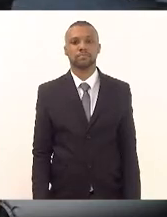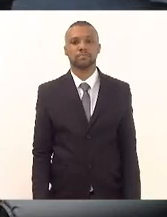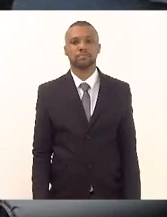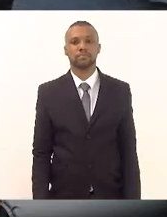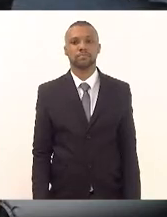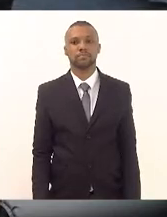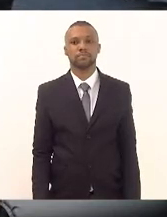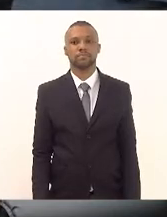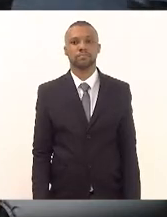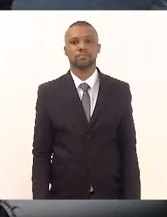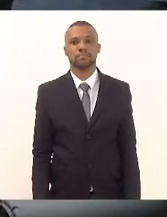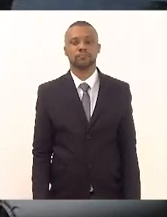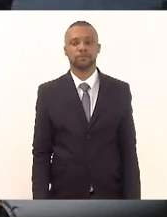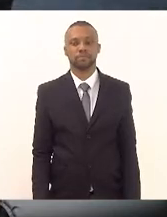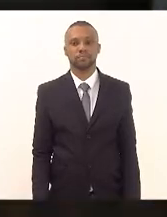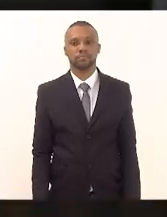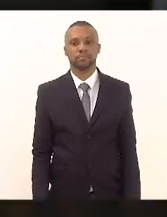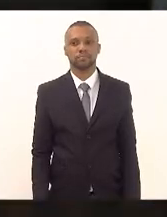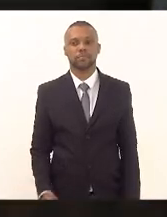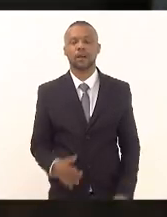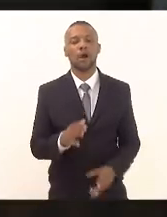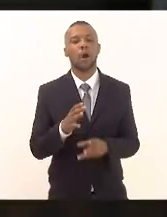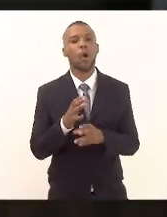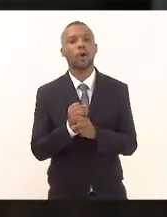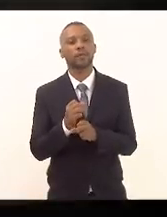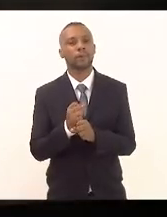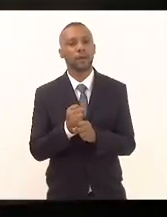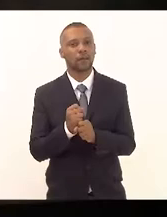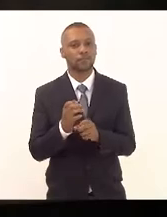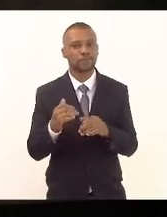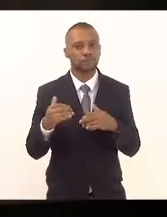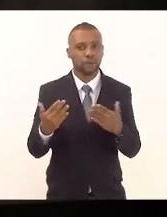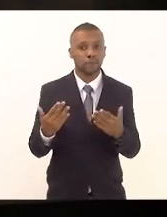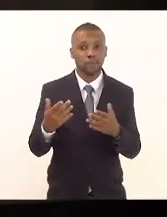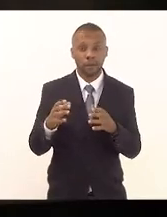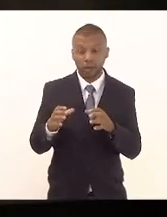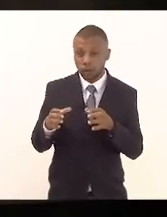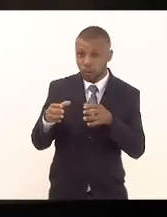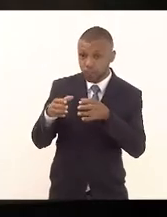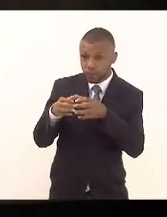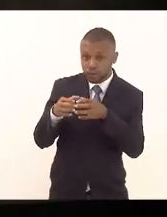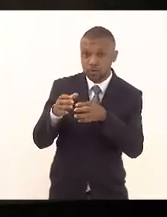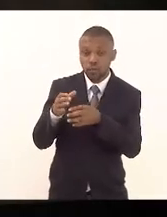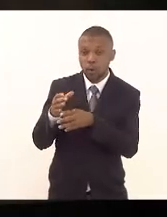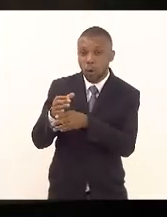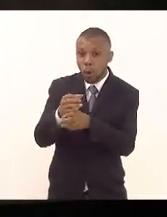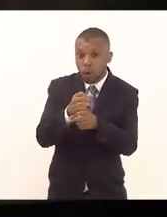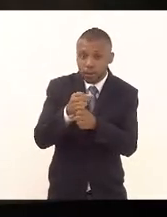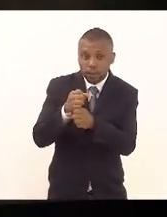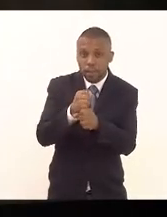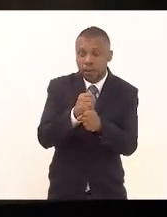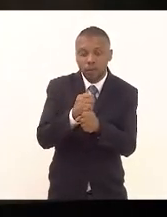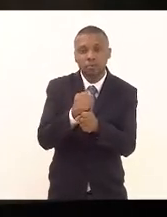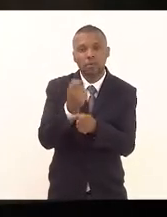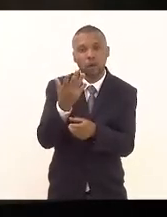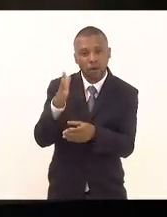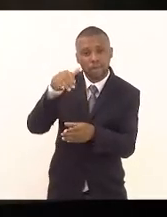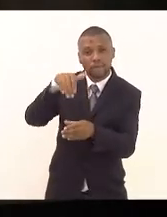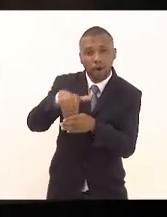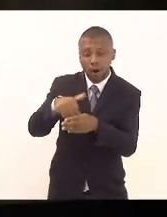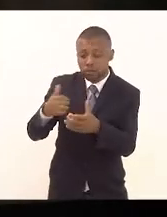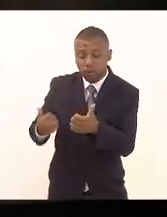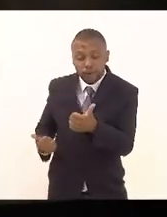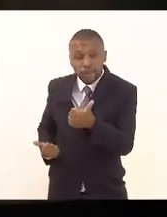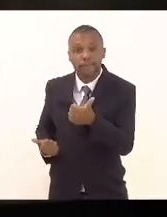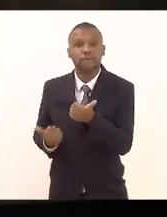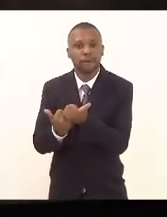Qual a comissão, presidente? Orçamento. Pela comissão de orçamento, eu voto